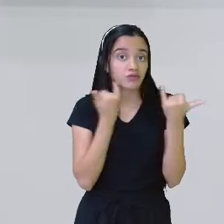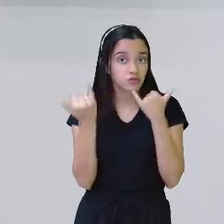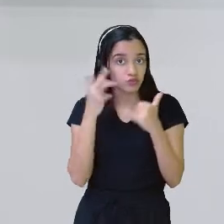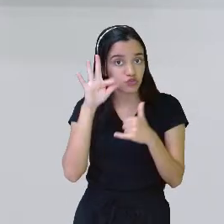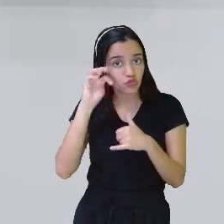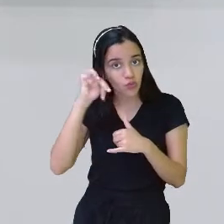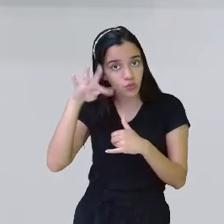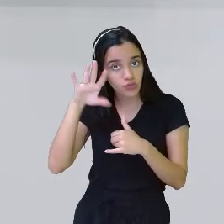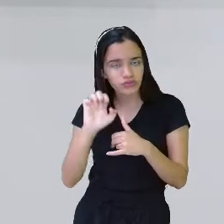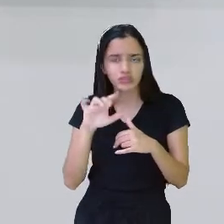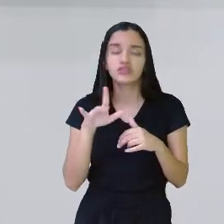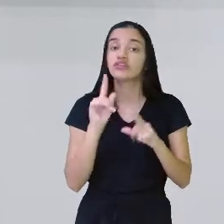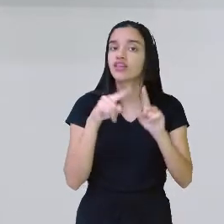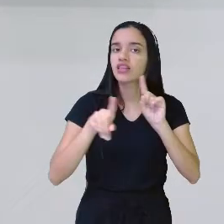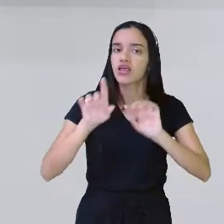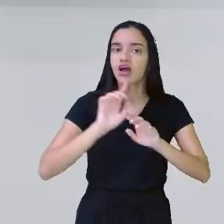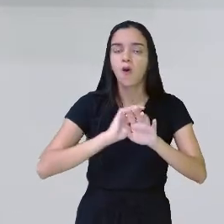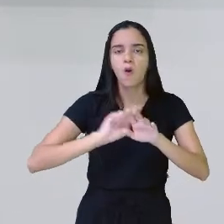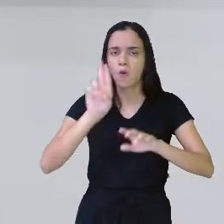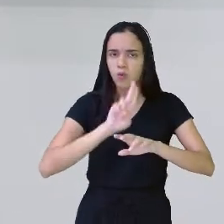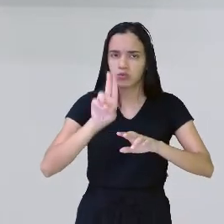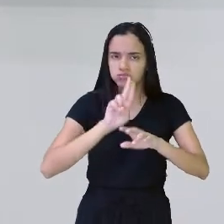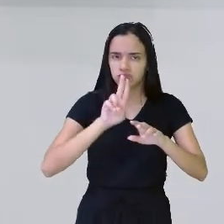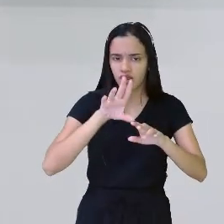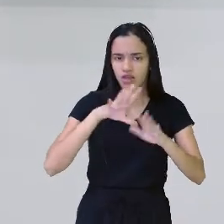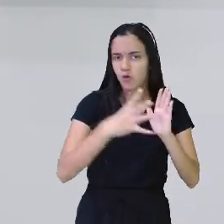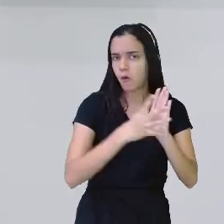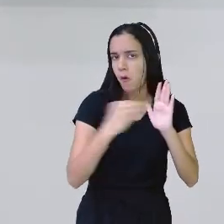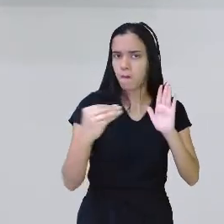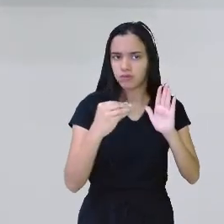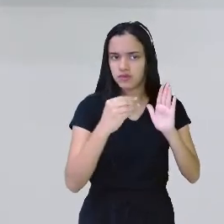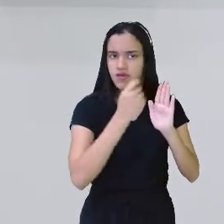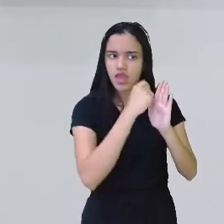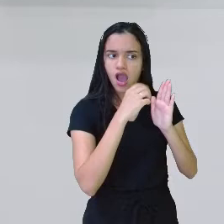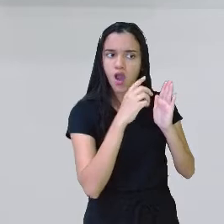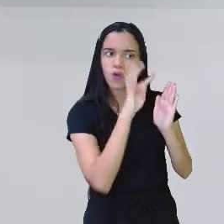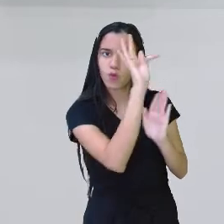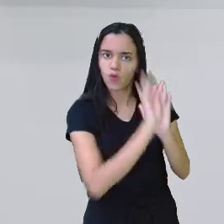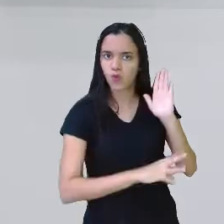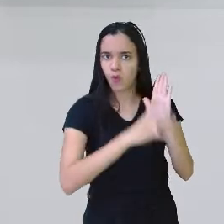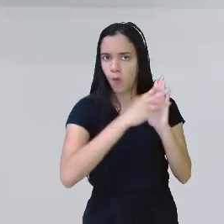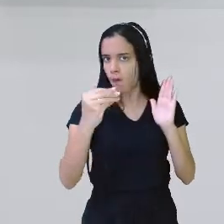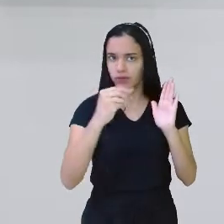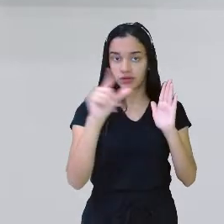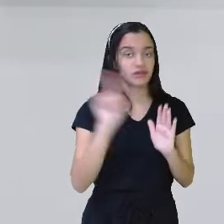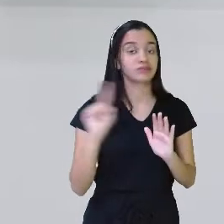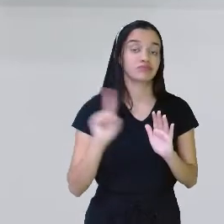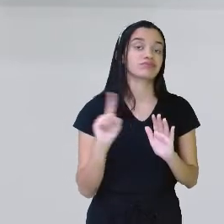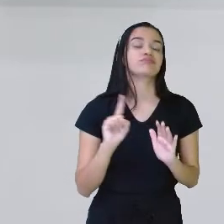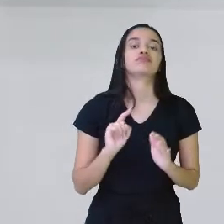tá? E não façam plágio, tá? Não copie e assuma a autoria, não.